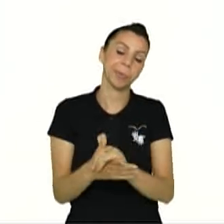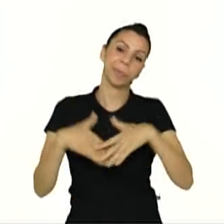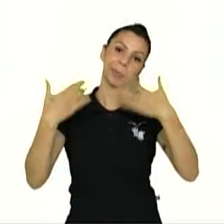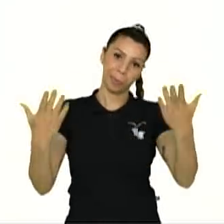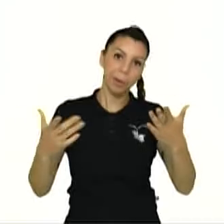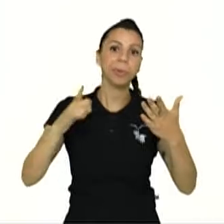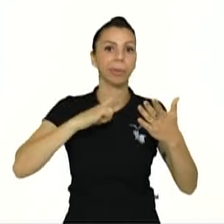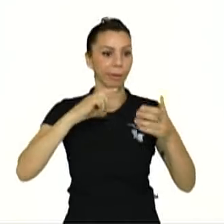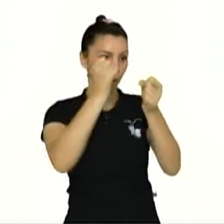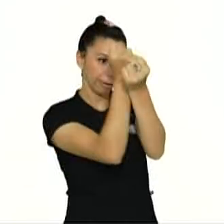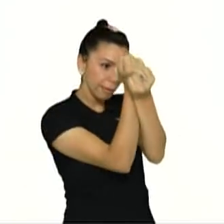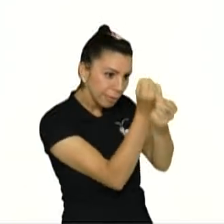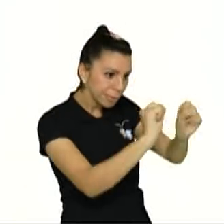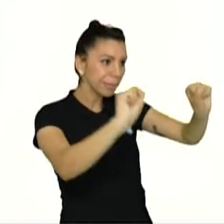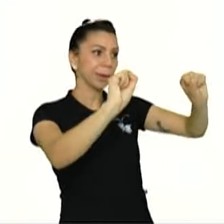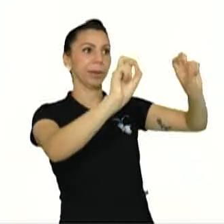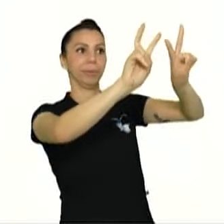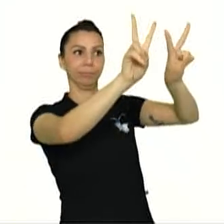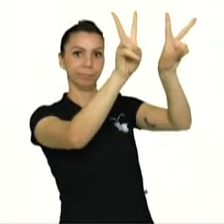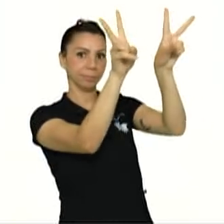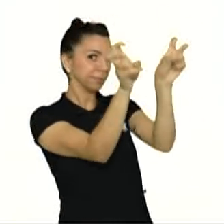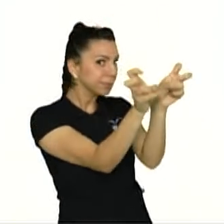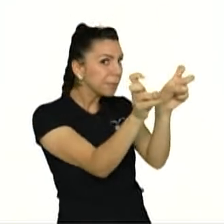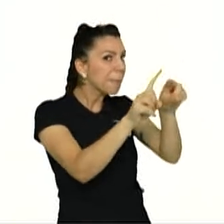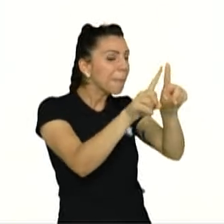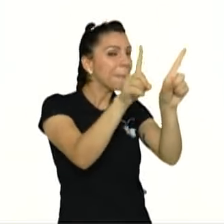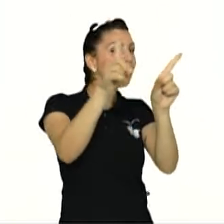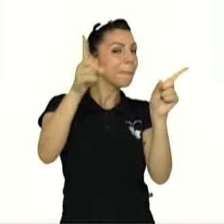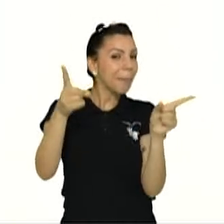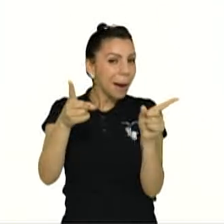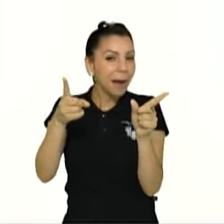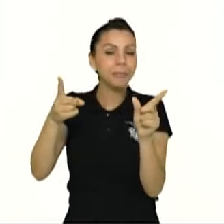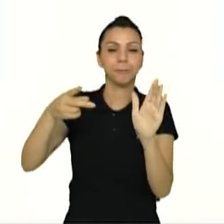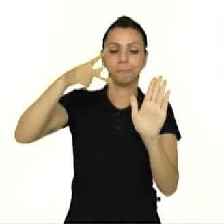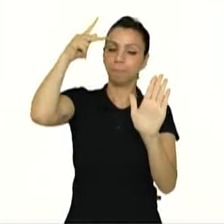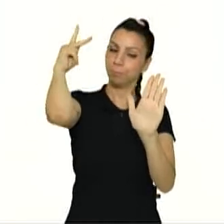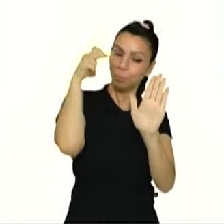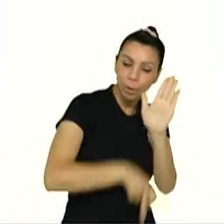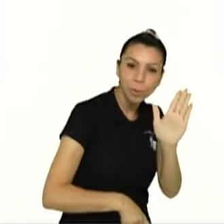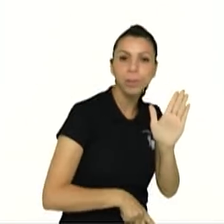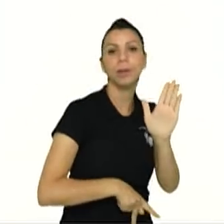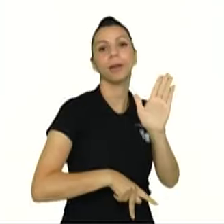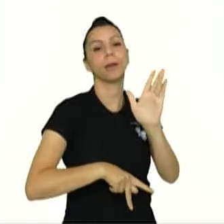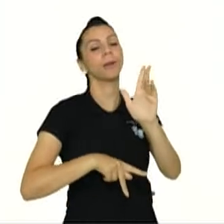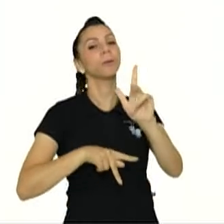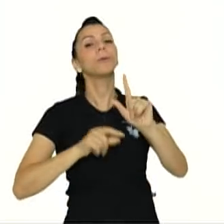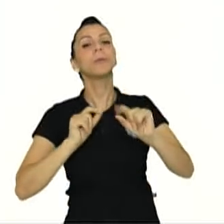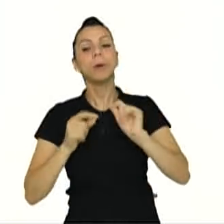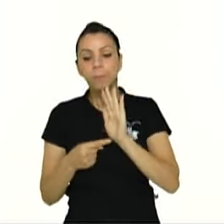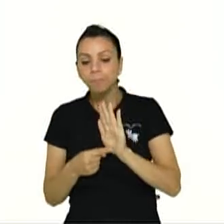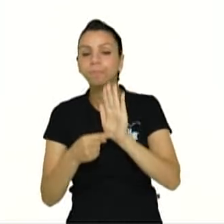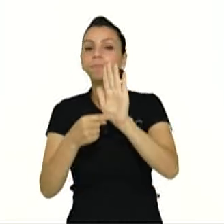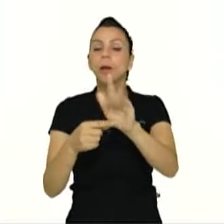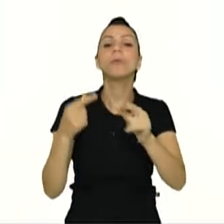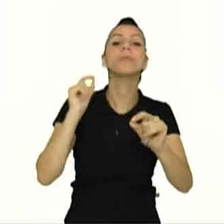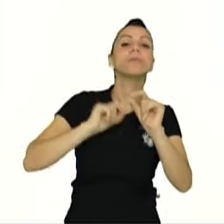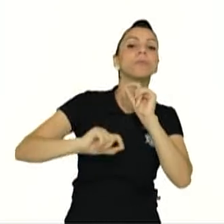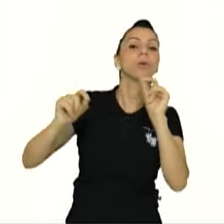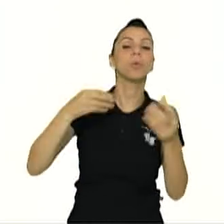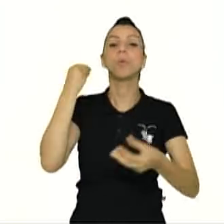a liberdade, entre aspas, mas não teve um projeto para poder trabalhar como seria